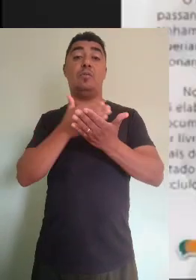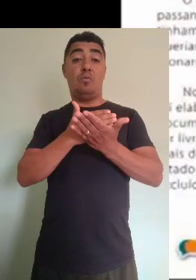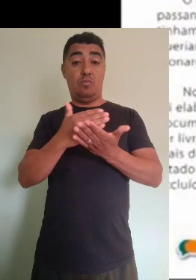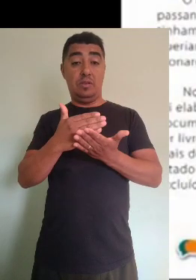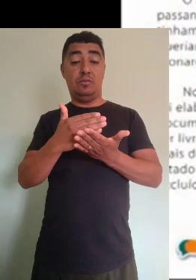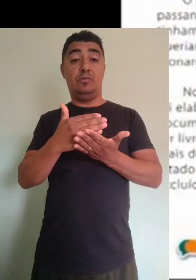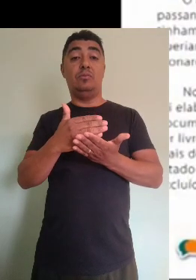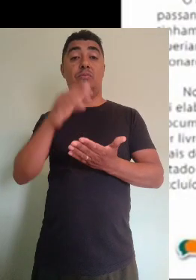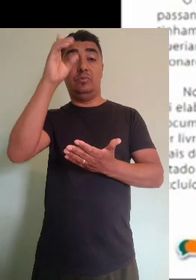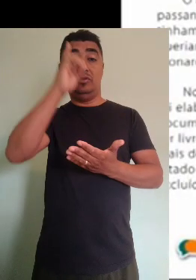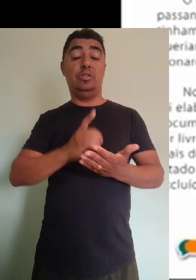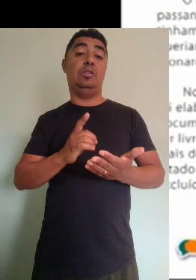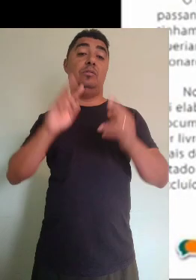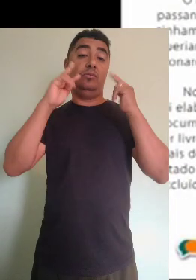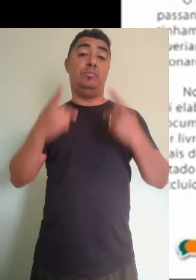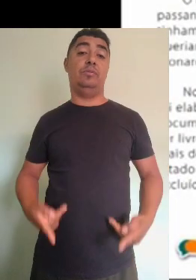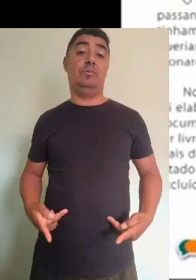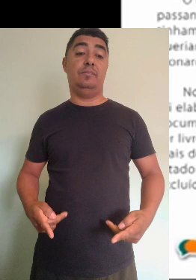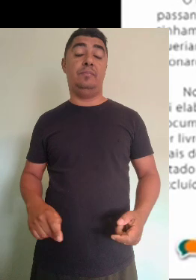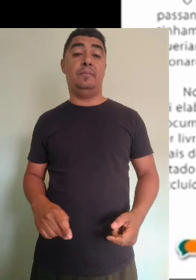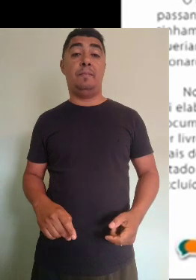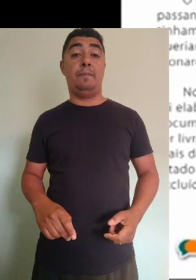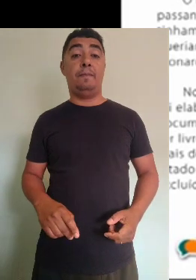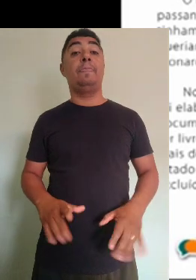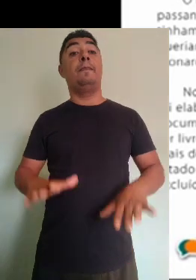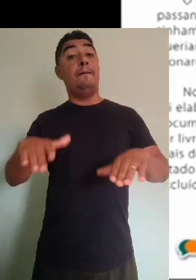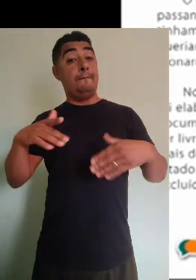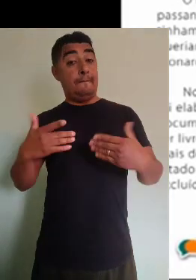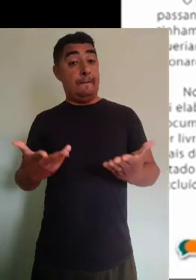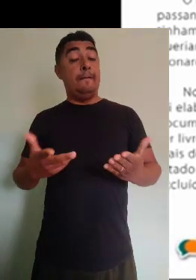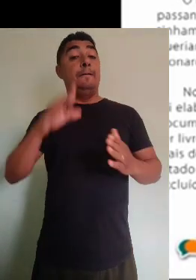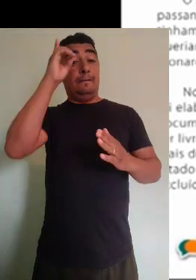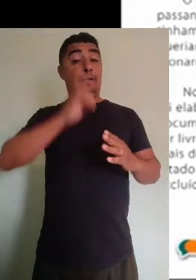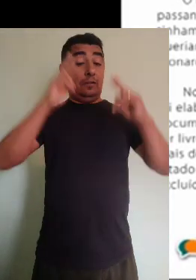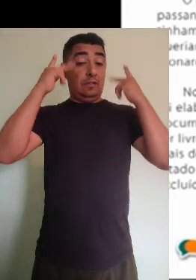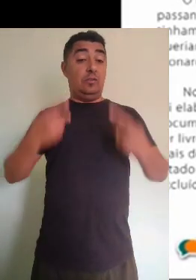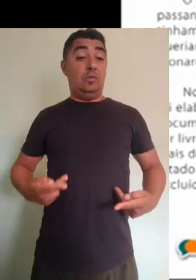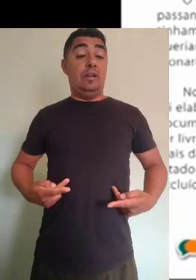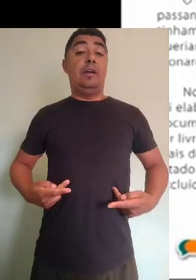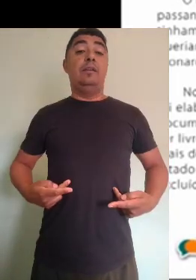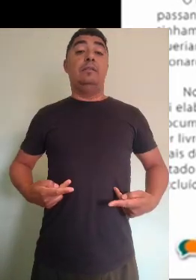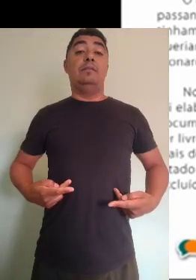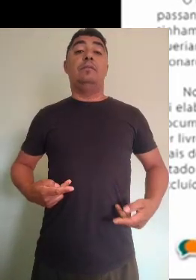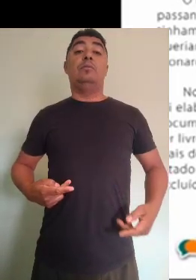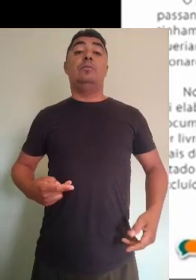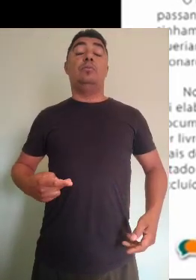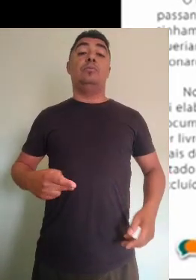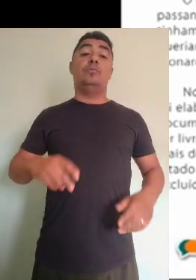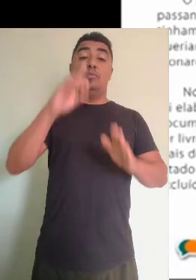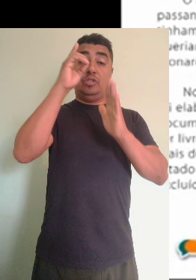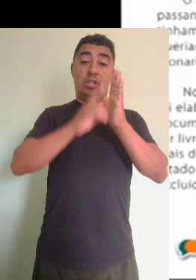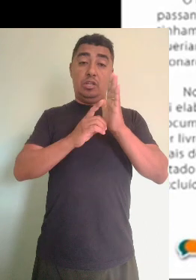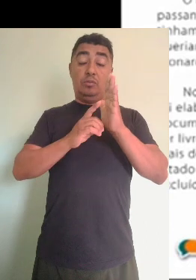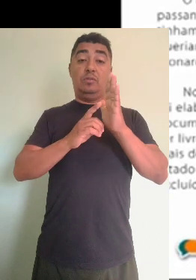a história da conquista dos direitos. Apesar de serem direitos naturais de todas as pessoas, os direitos humanos